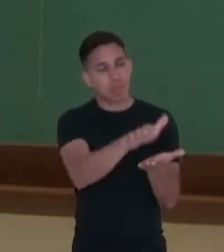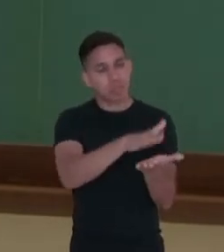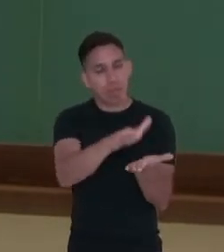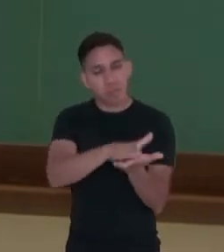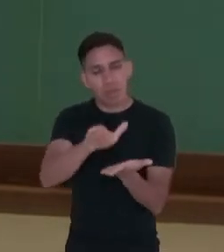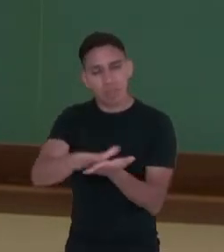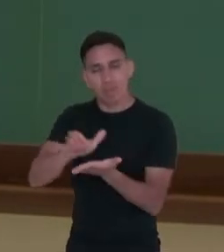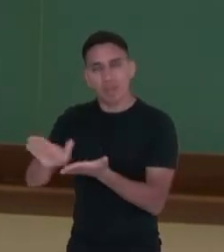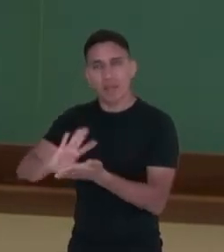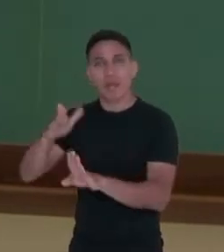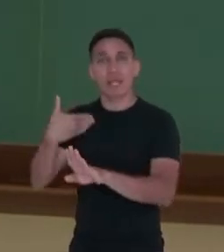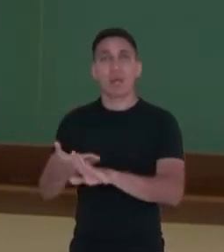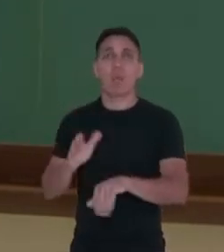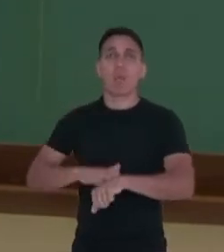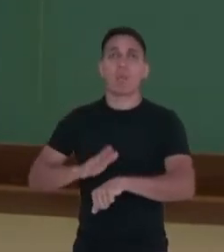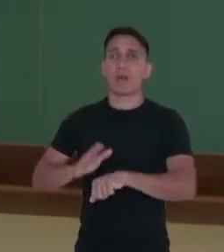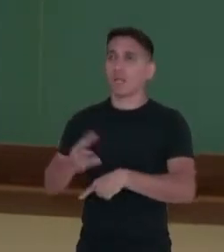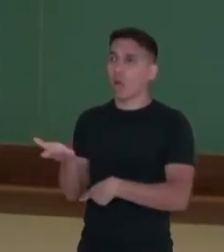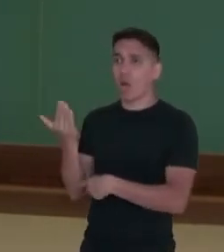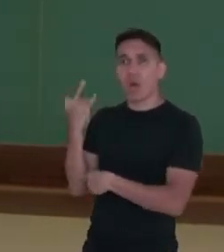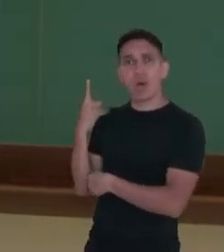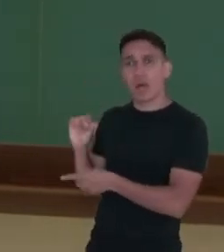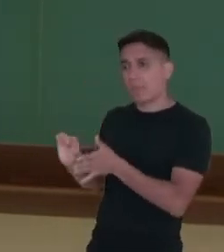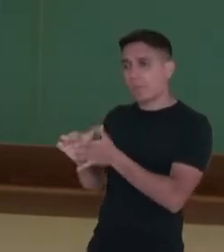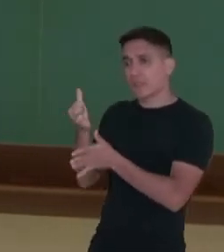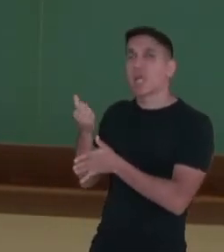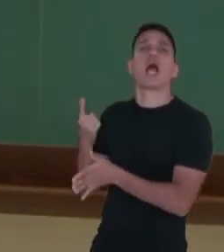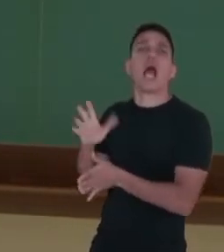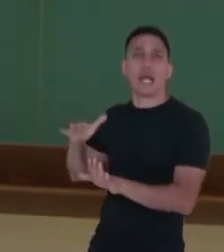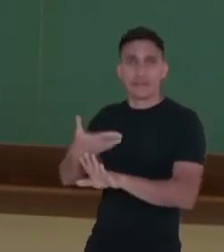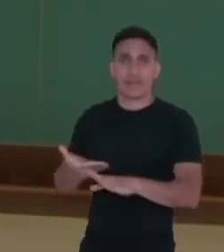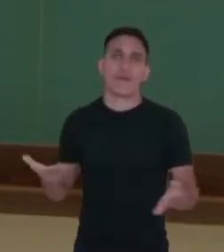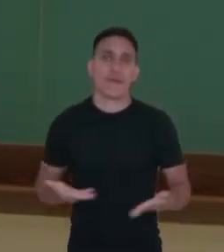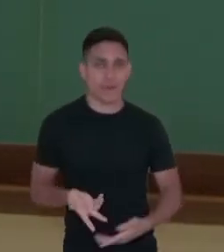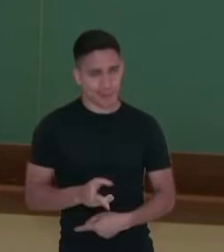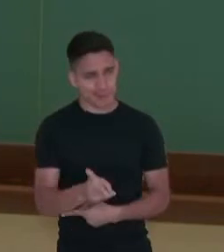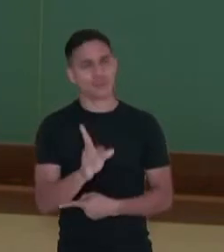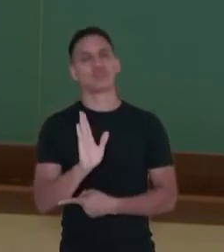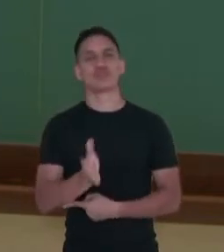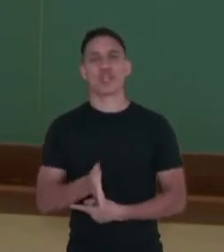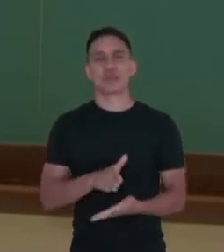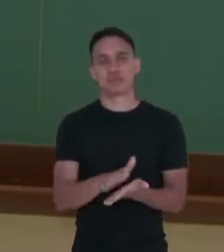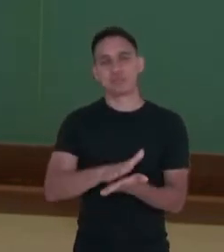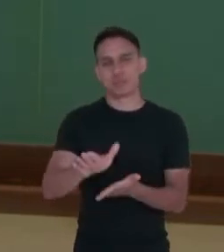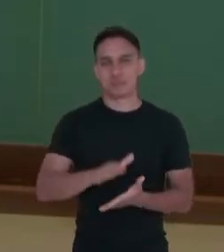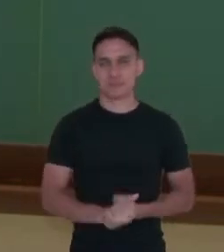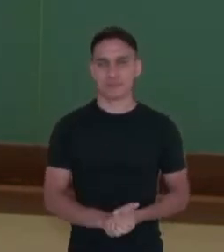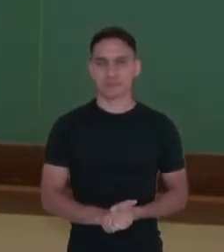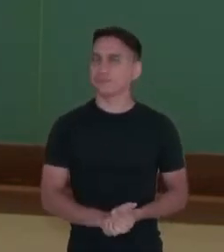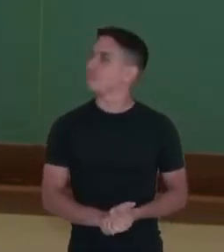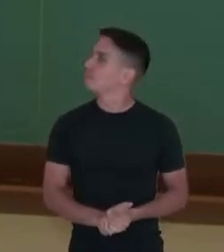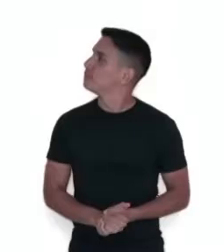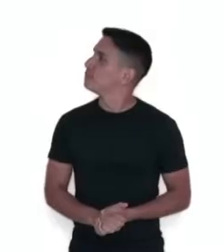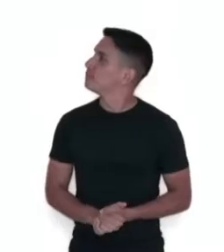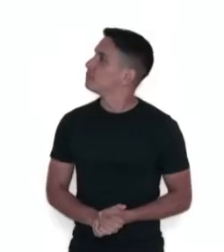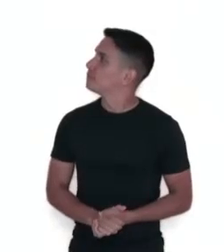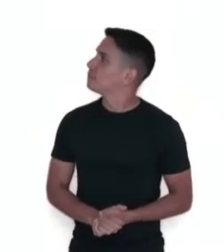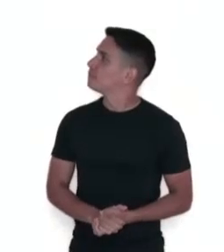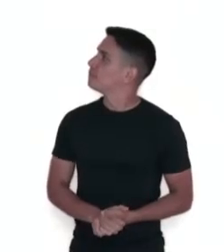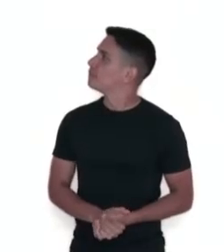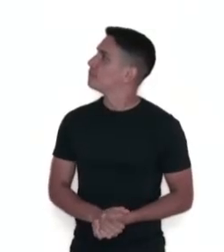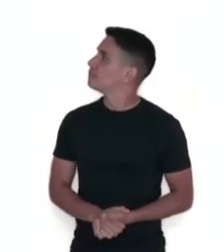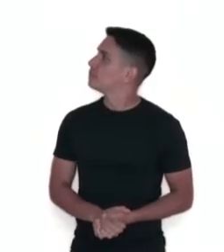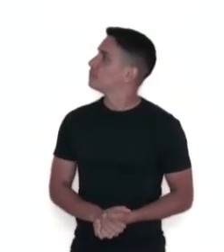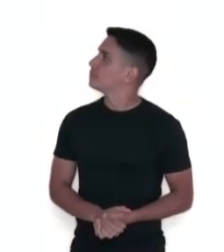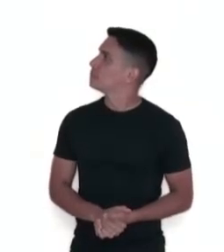eles apareceram pela primeira vez, desde que a primeira vez que eles foram publicados, né, gente? Pride and